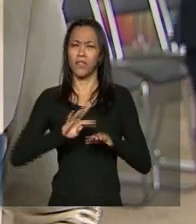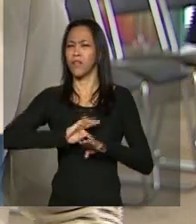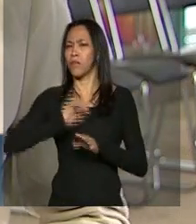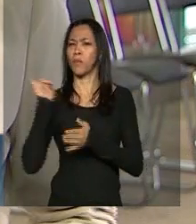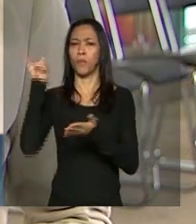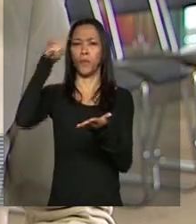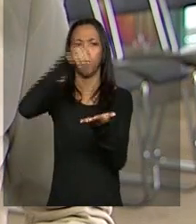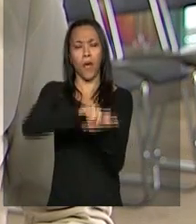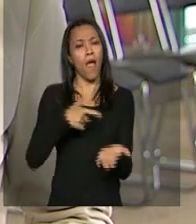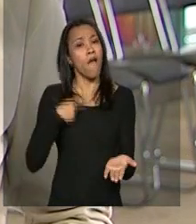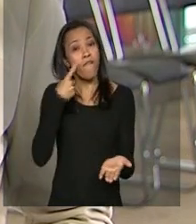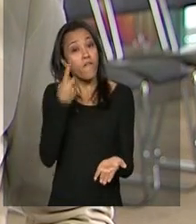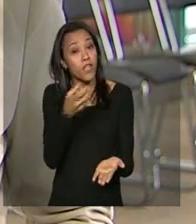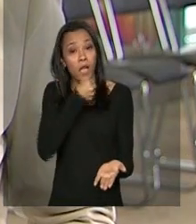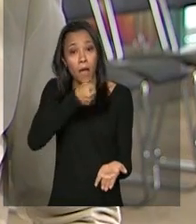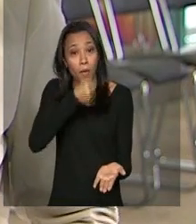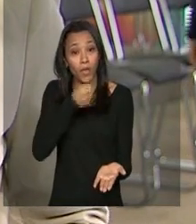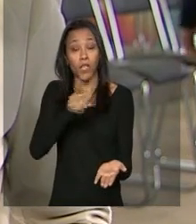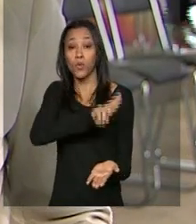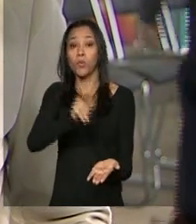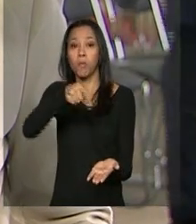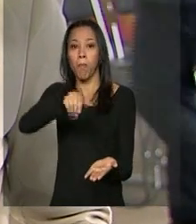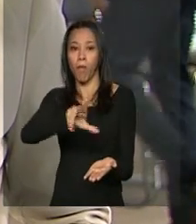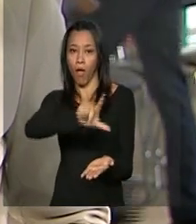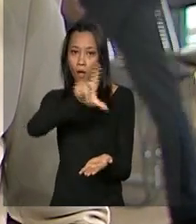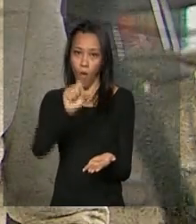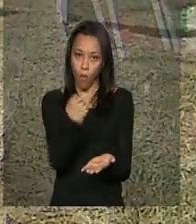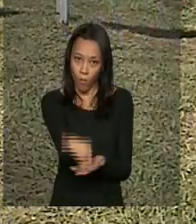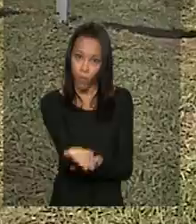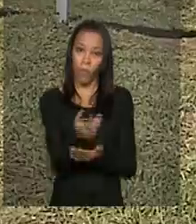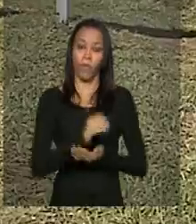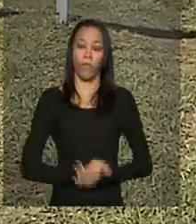Veja na reportagem de Paulo La Sálvia.